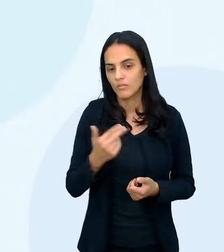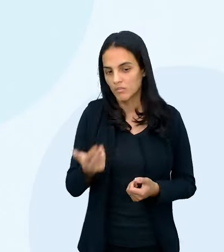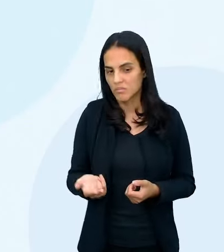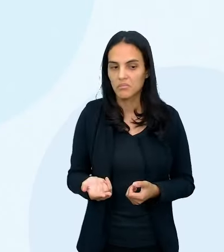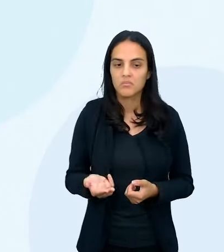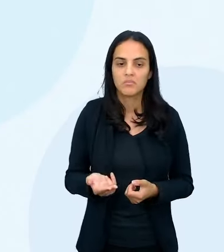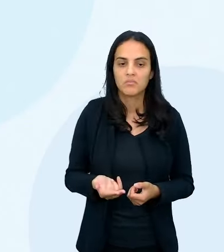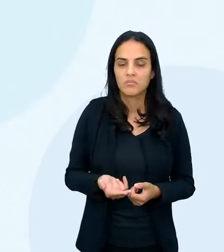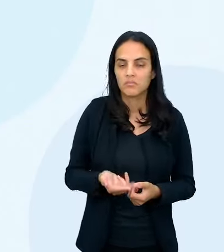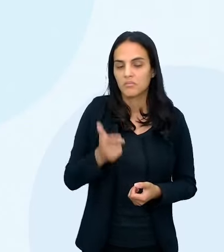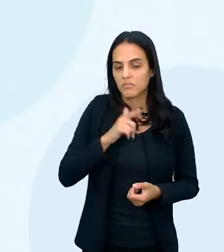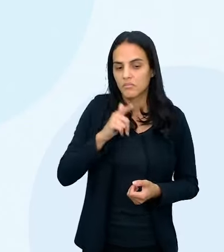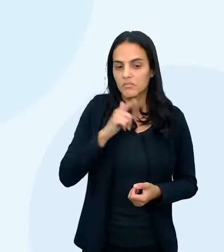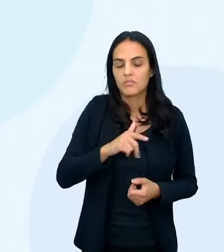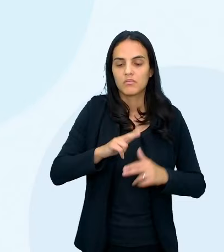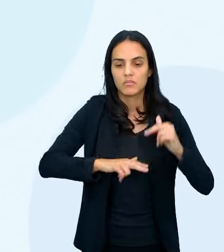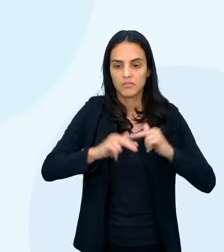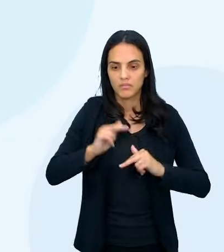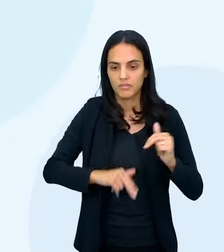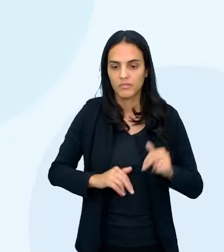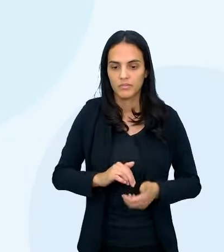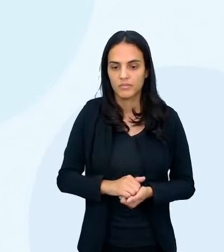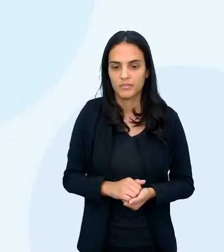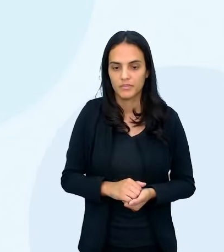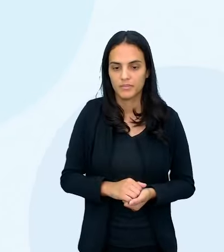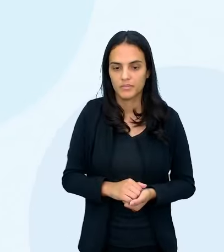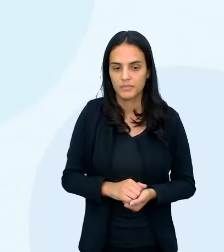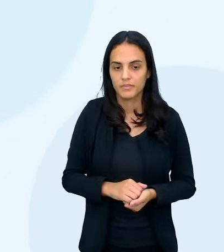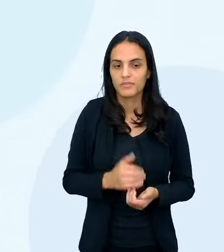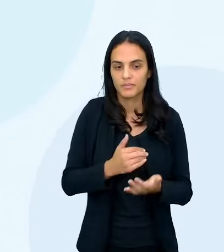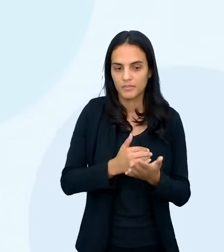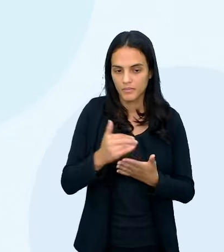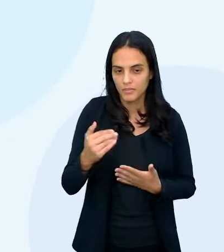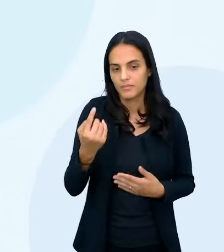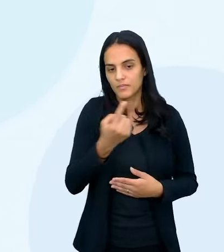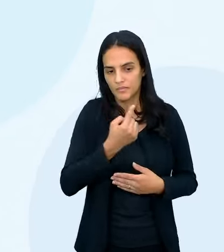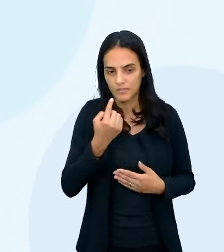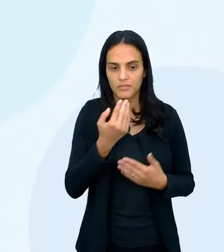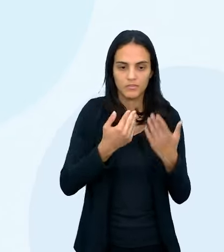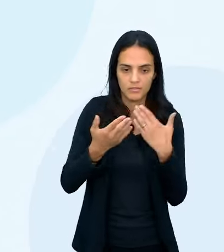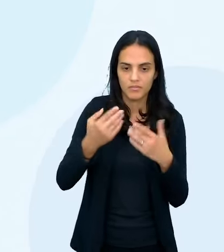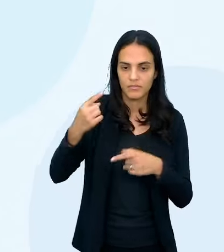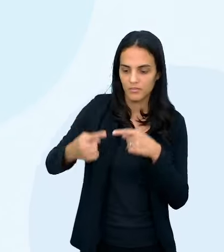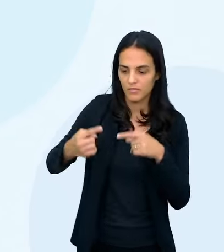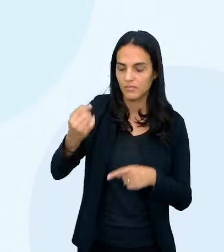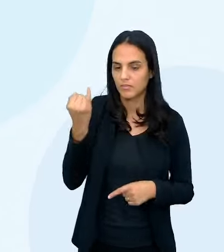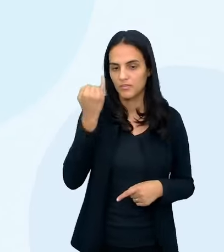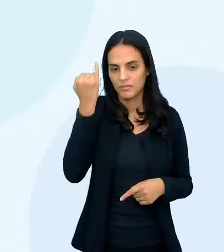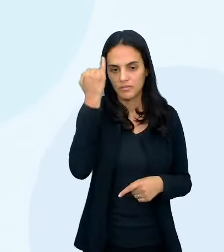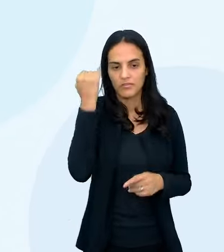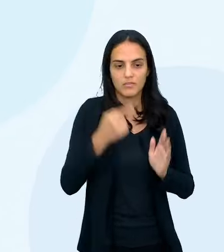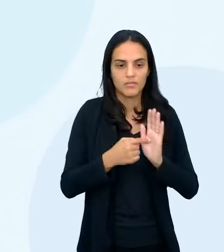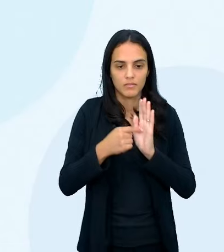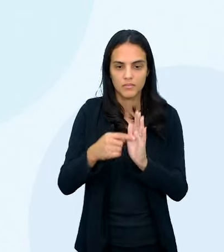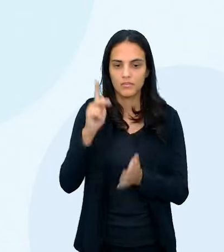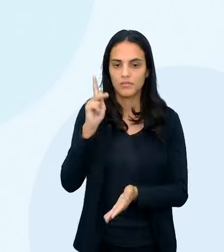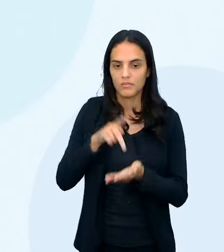cultural material, né? Começa com aquela roda de conversa, discutindo, é importante trazer a